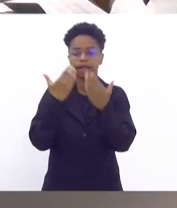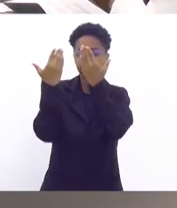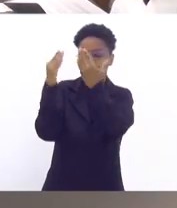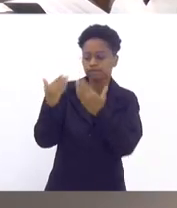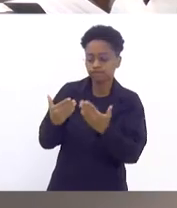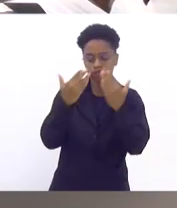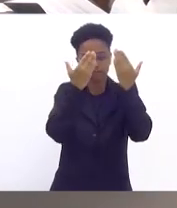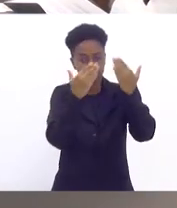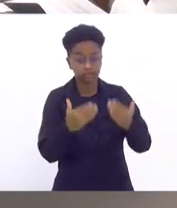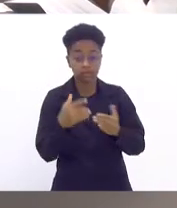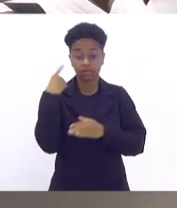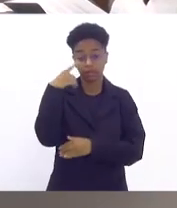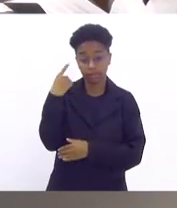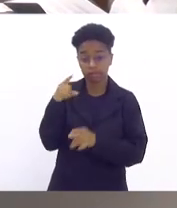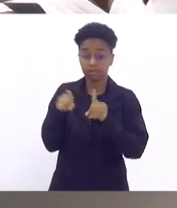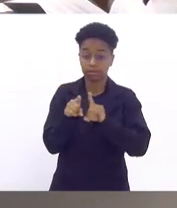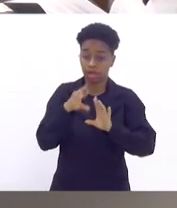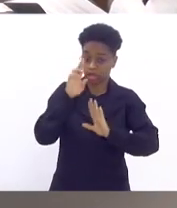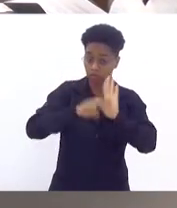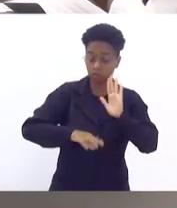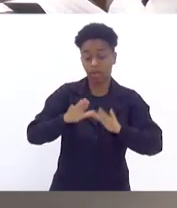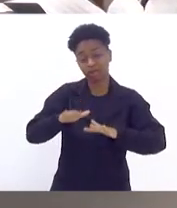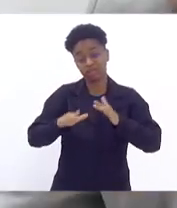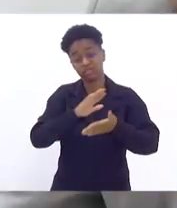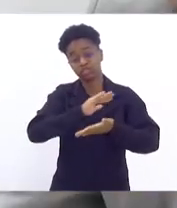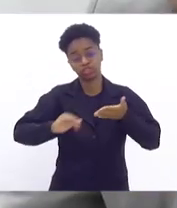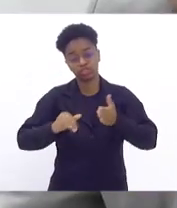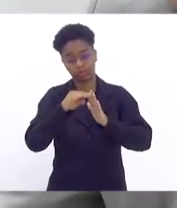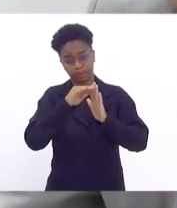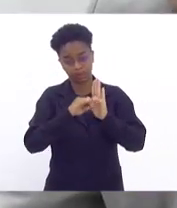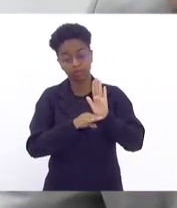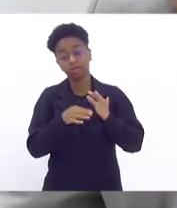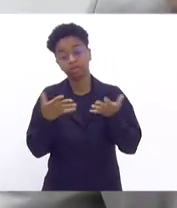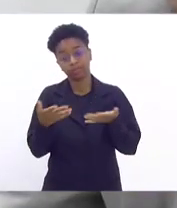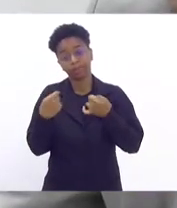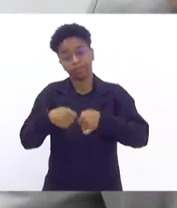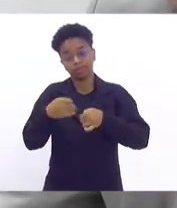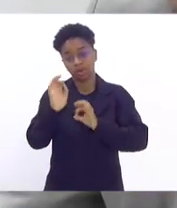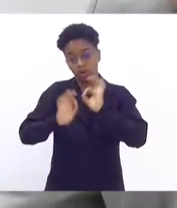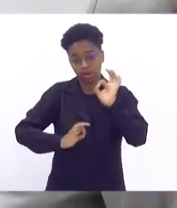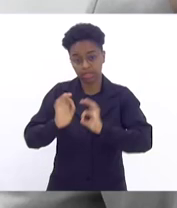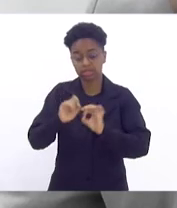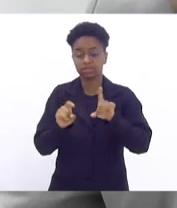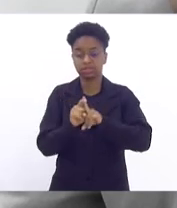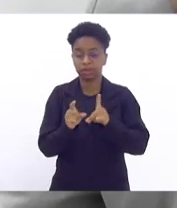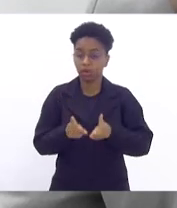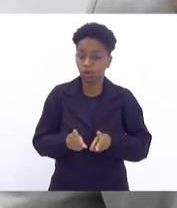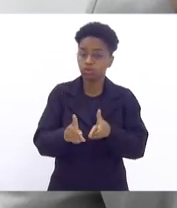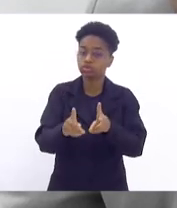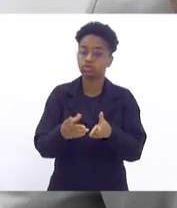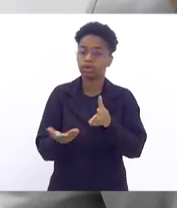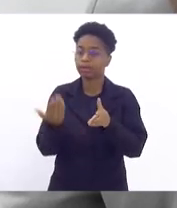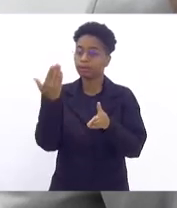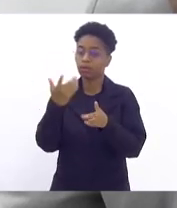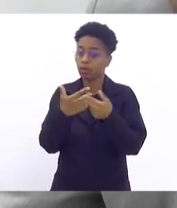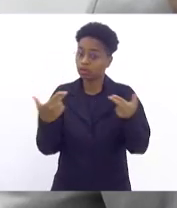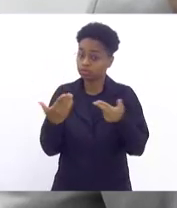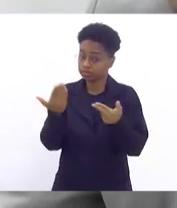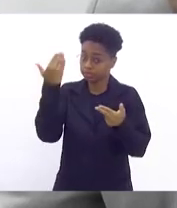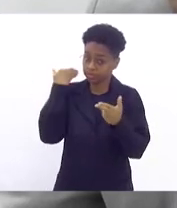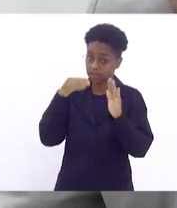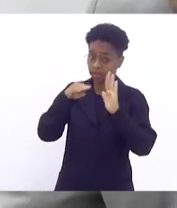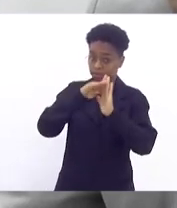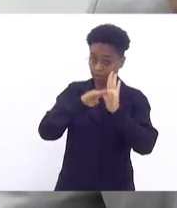para o próprio relator que às vezes o tiro de pauta então é para reorganizar e andamento é o que já tinha sido pautado anteriormente peço desculpa